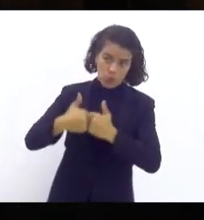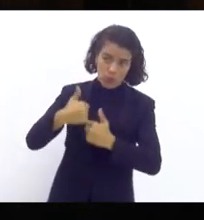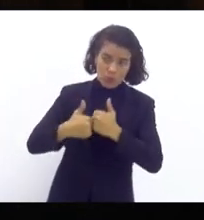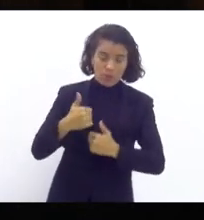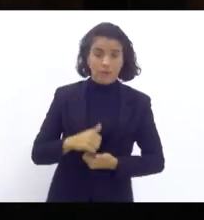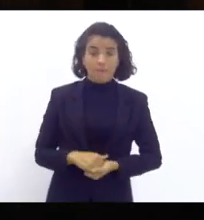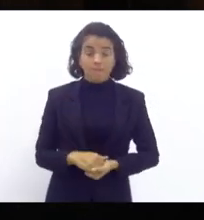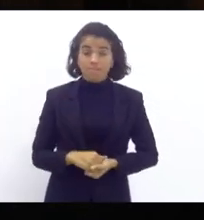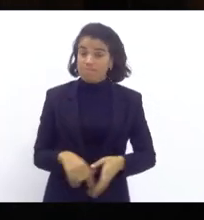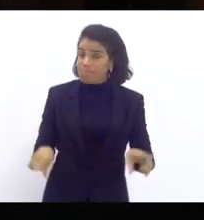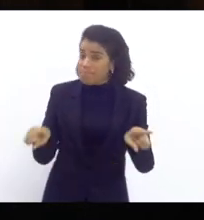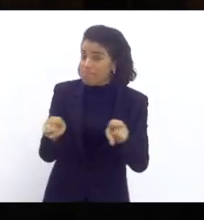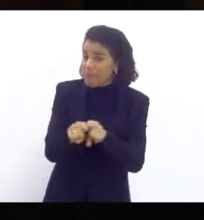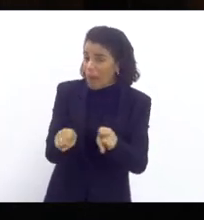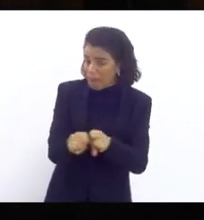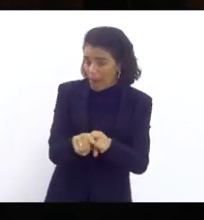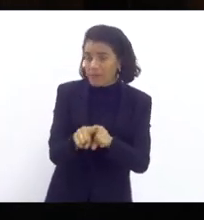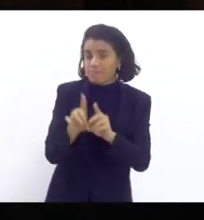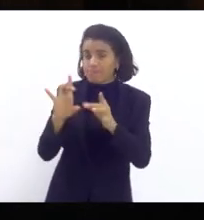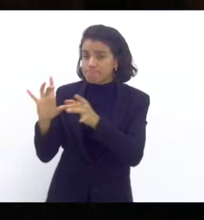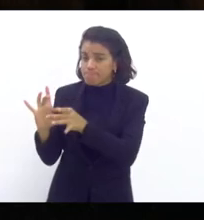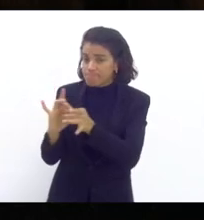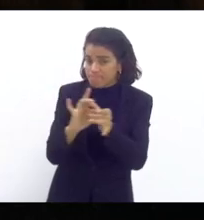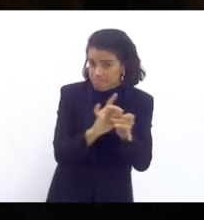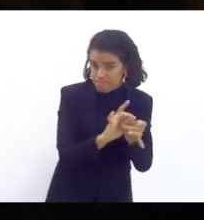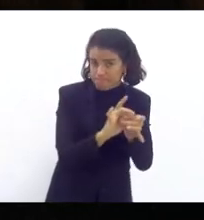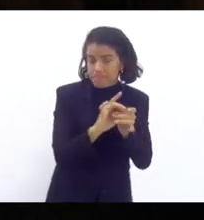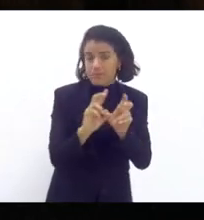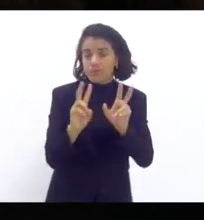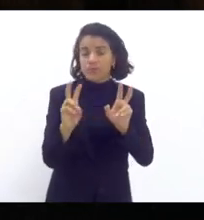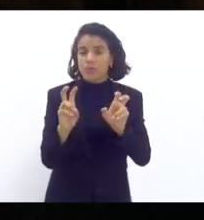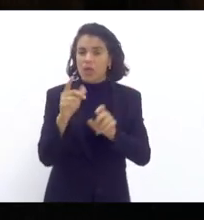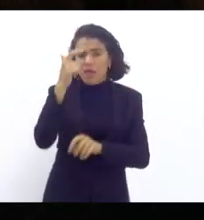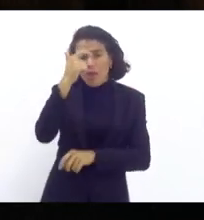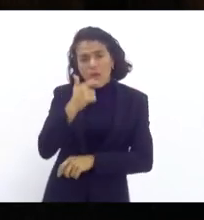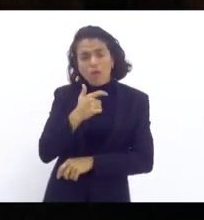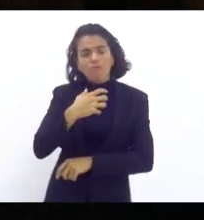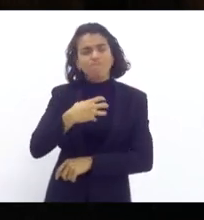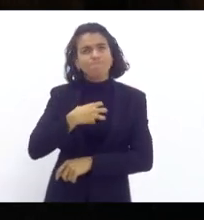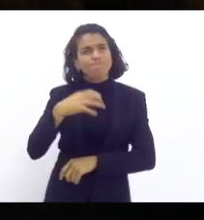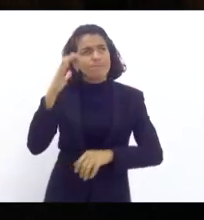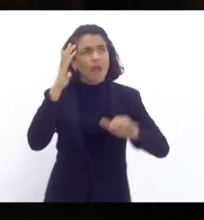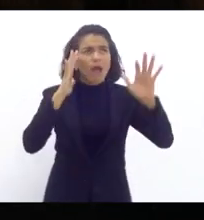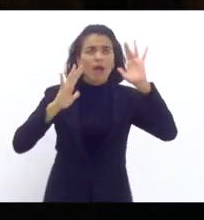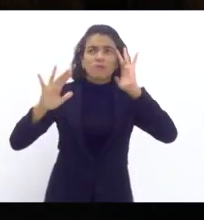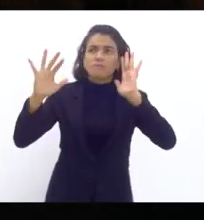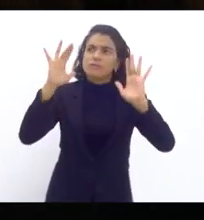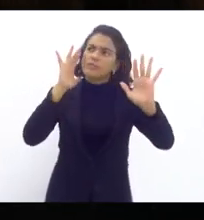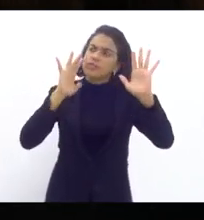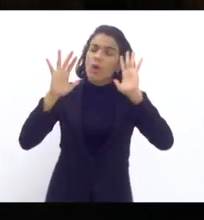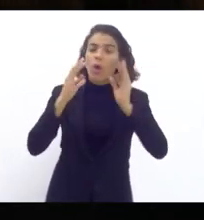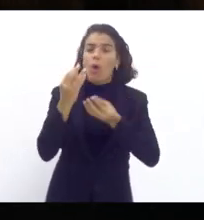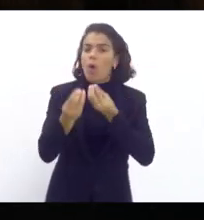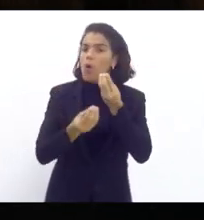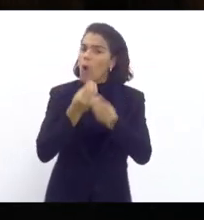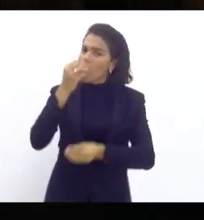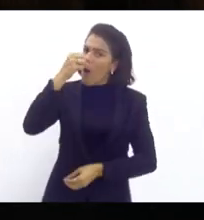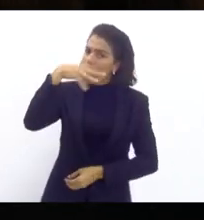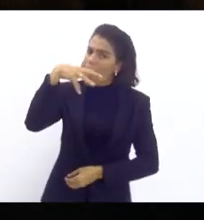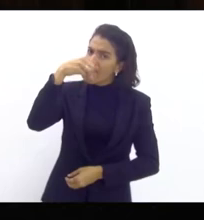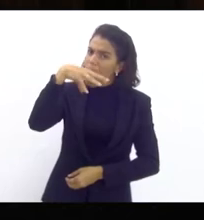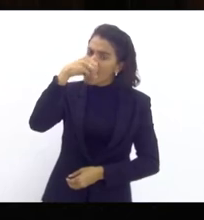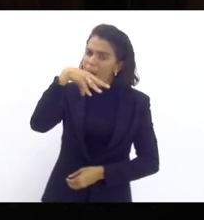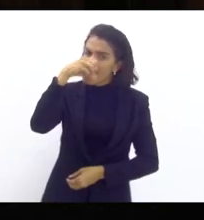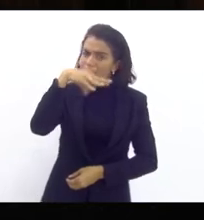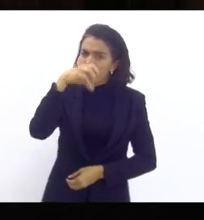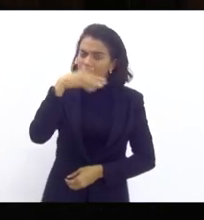Dizer também, com relação aos fatos, que eu fico aqui imaginando a forma abusiva como ela fez,